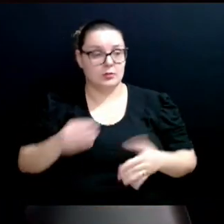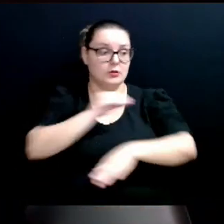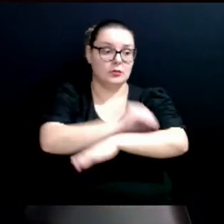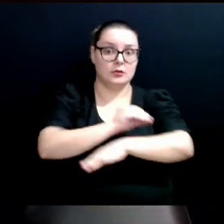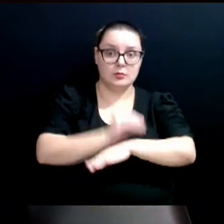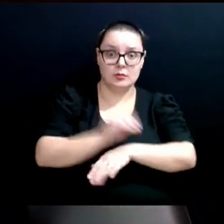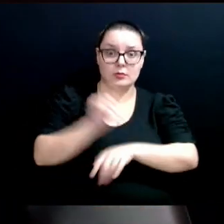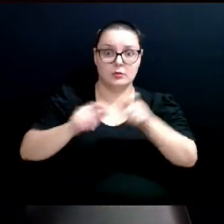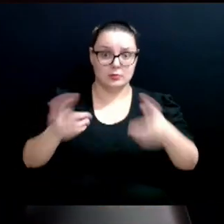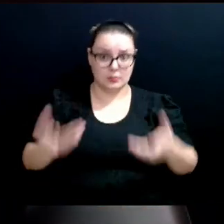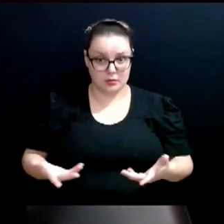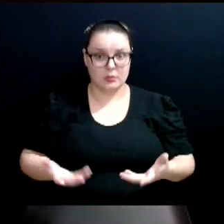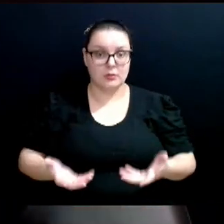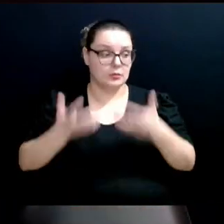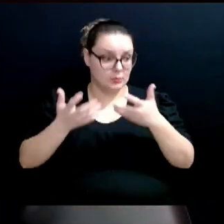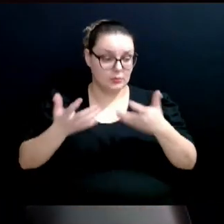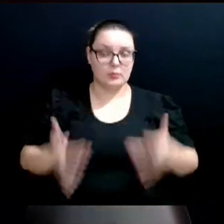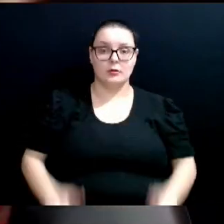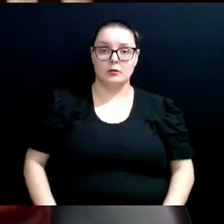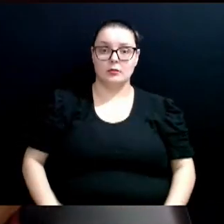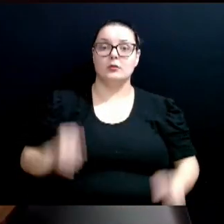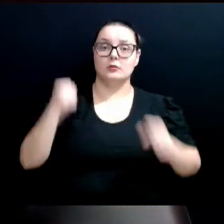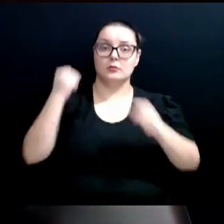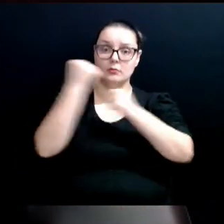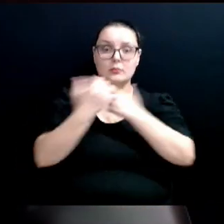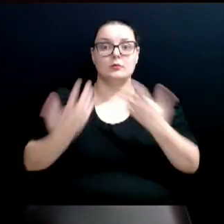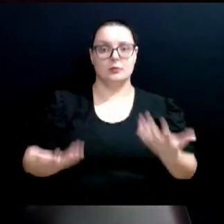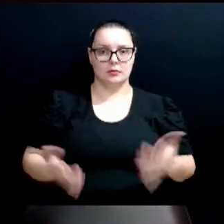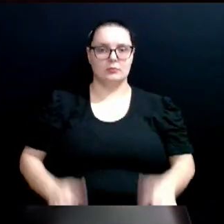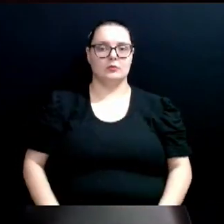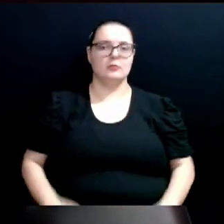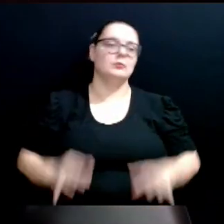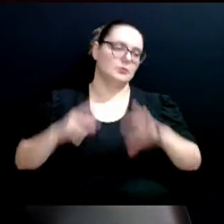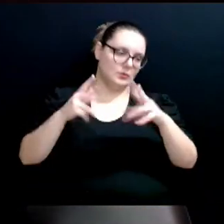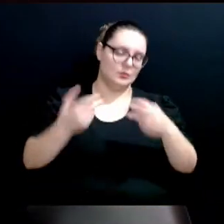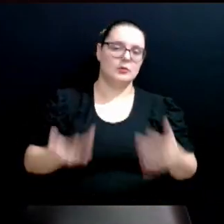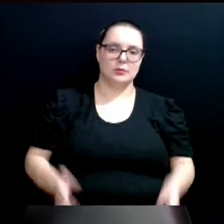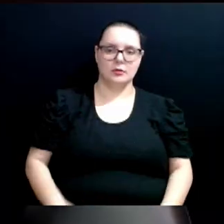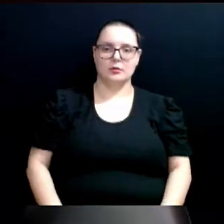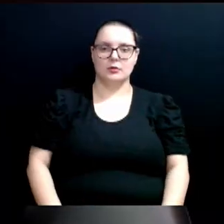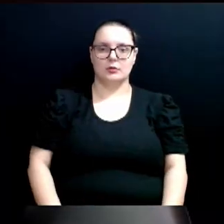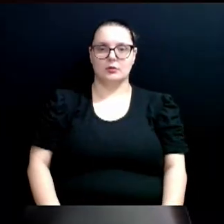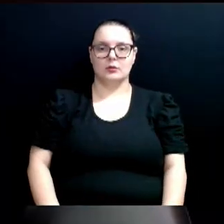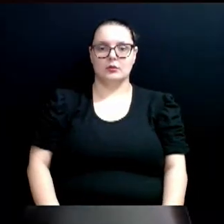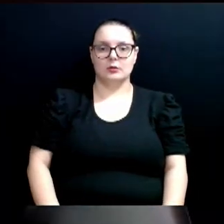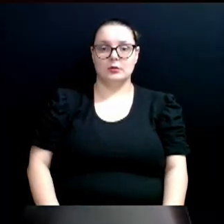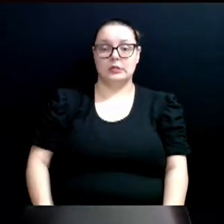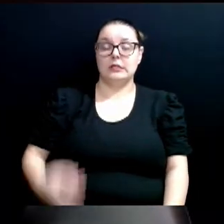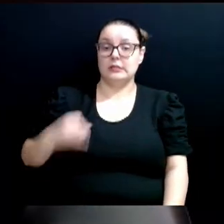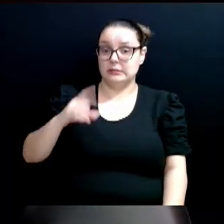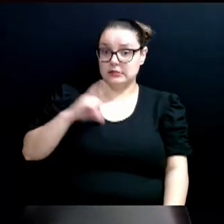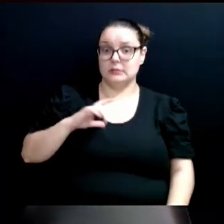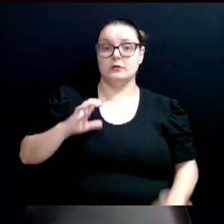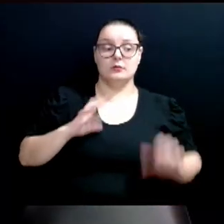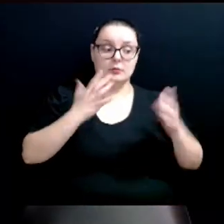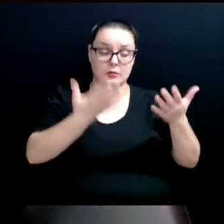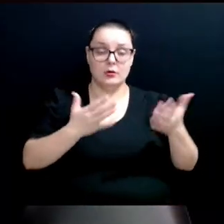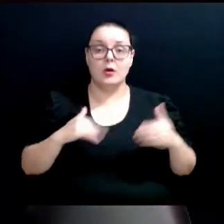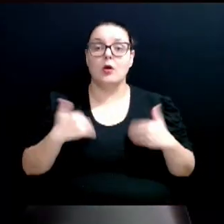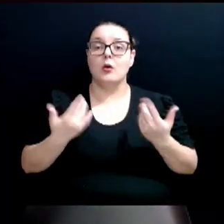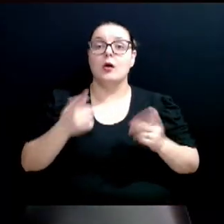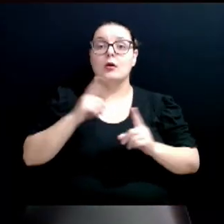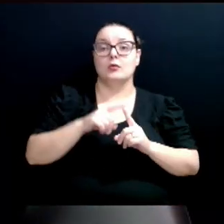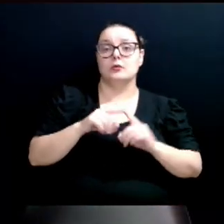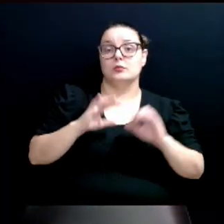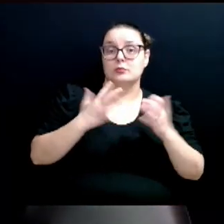vou querer protegê-la de tudo, né? Então, se eu tenho esse evento, qual é o tipo de evento? É um